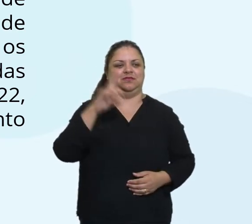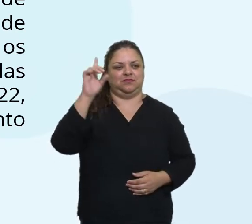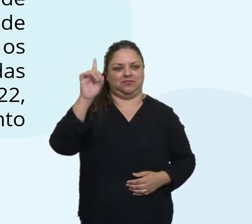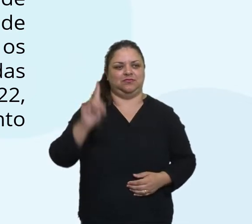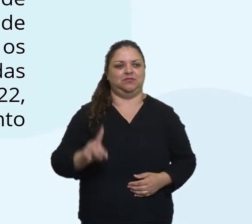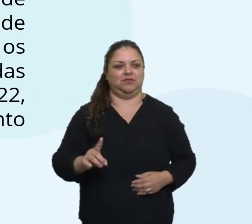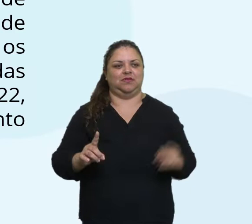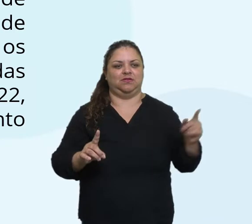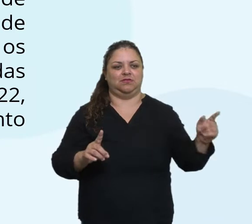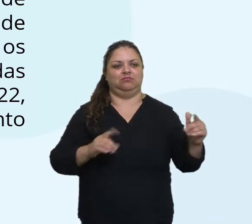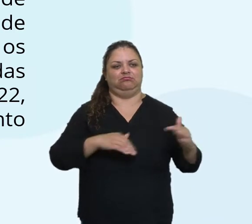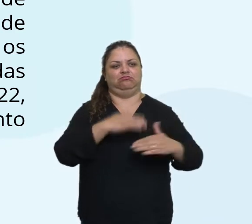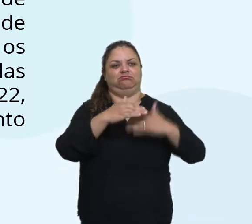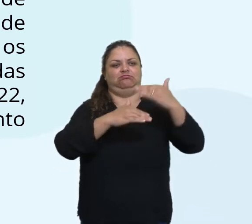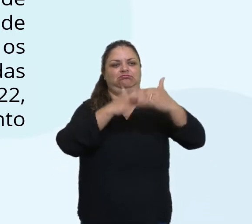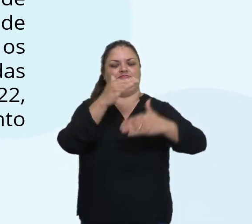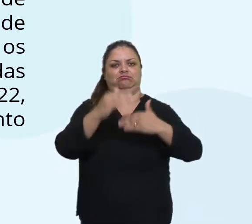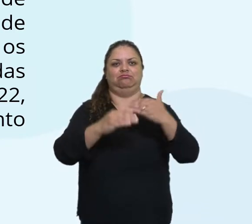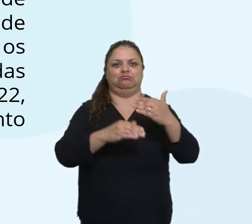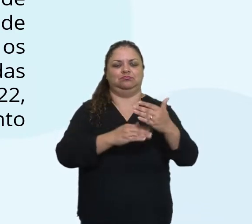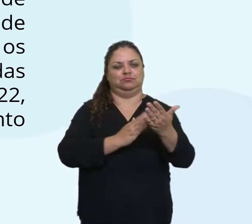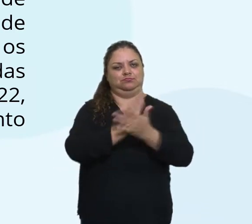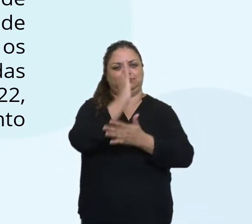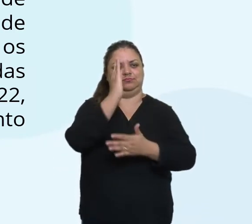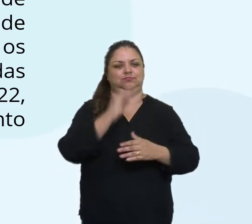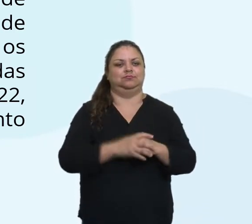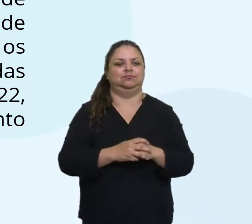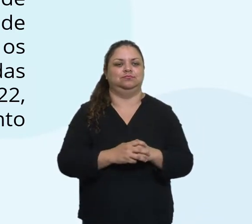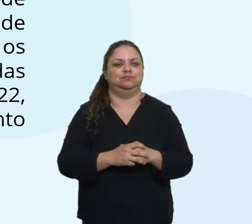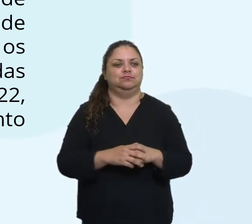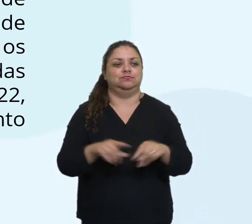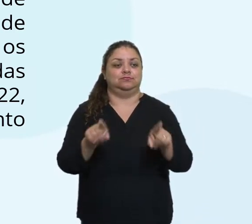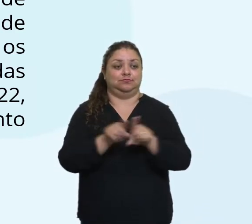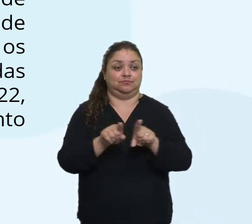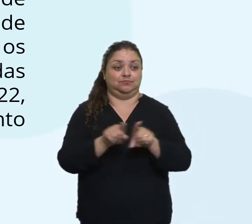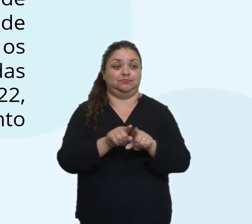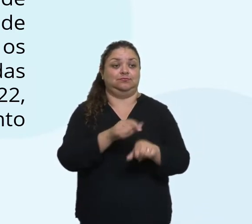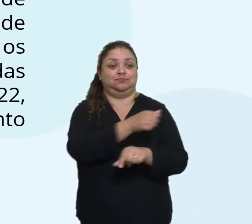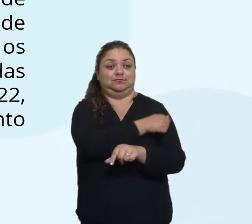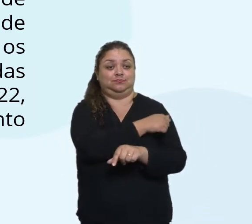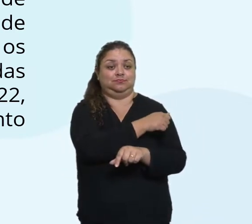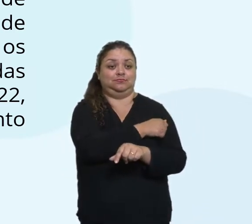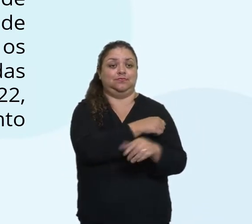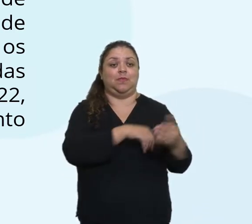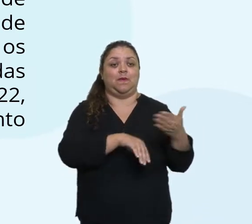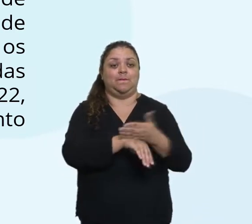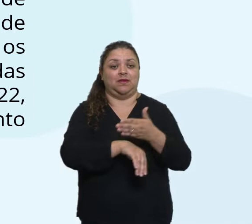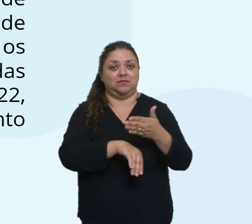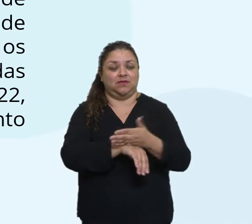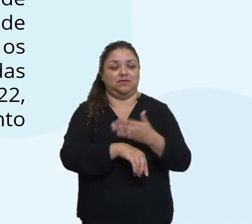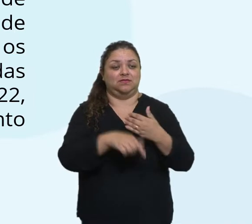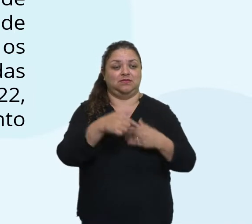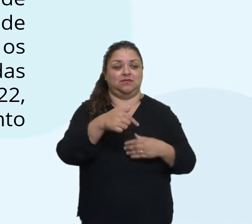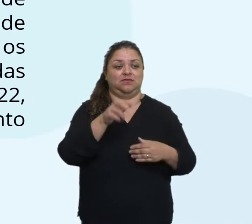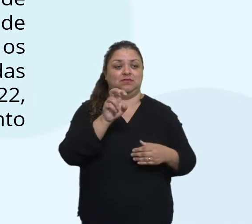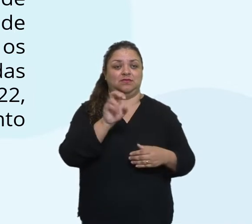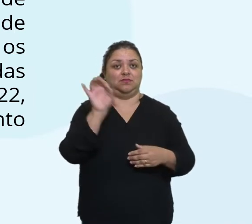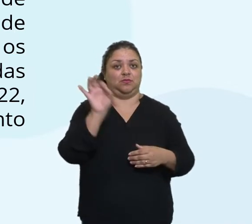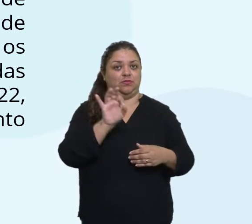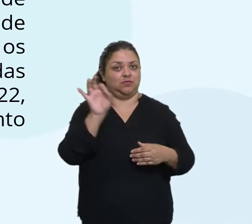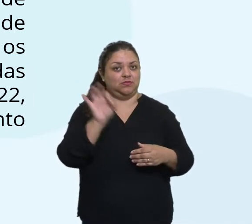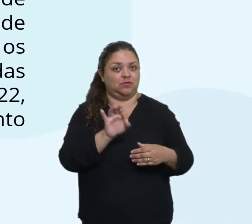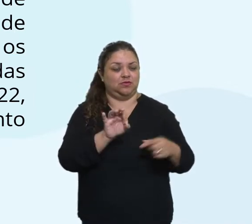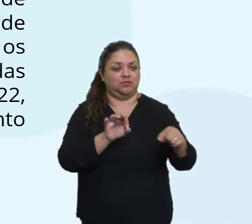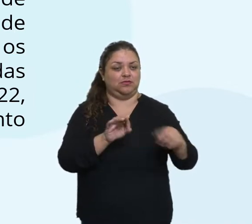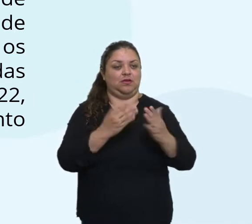dos estudos para o ano e série subsequente assim como os estudantes que participarem de no mínimo 75 por cento